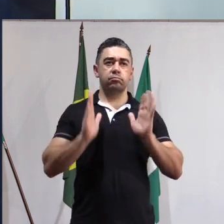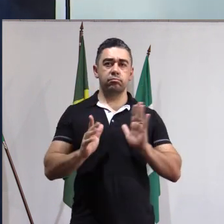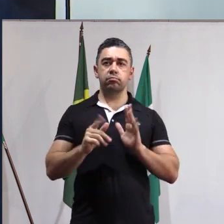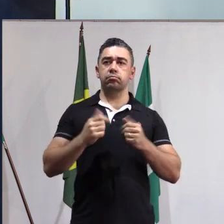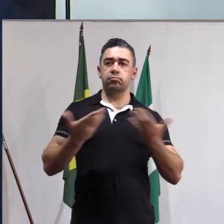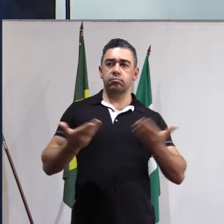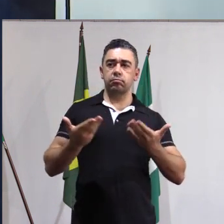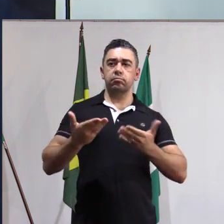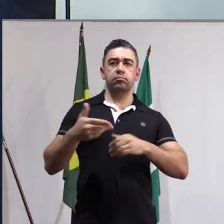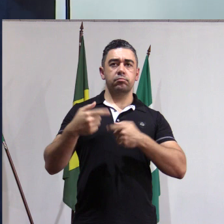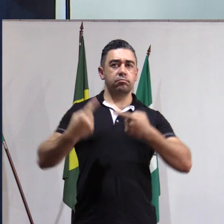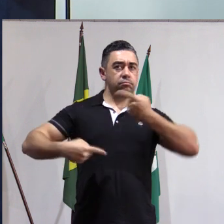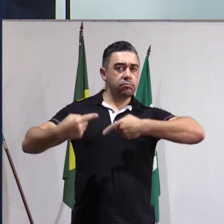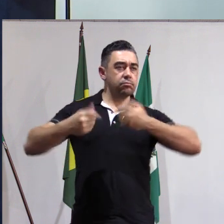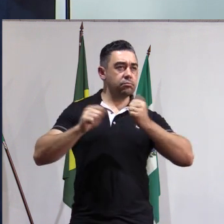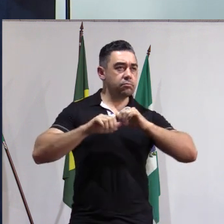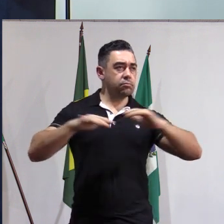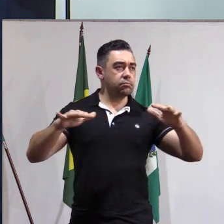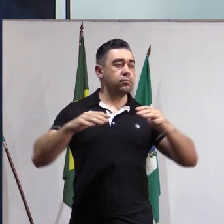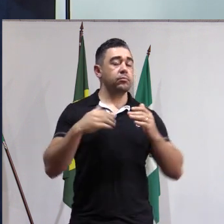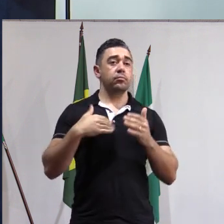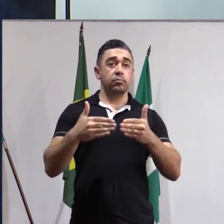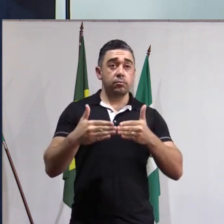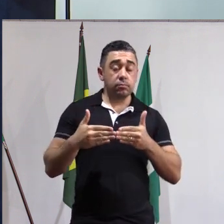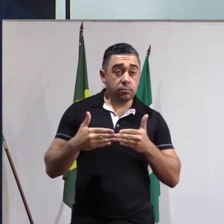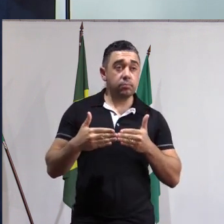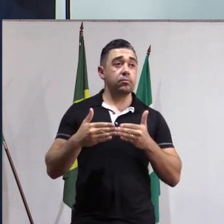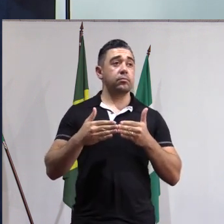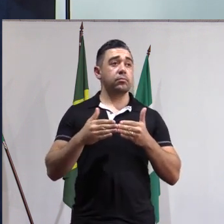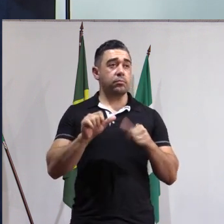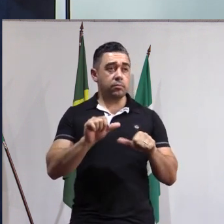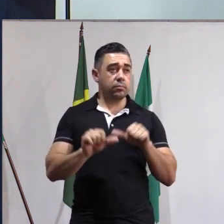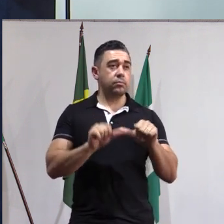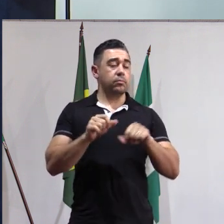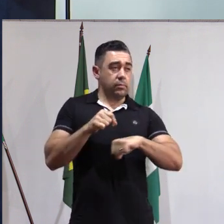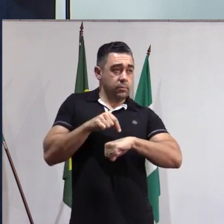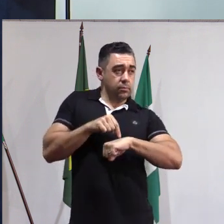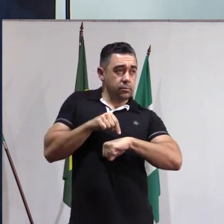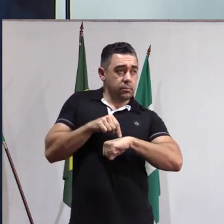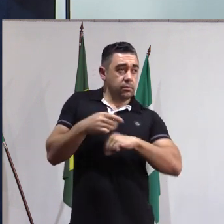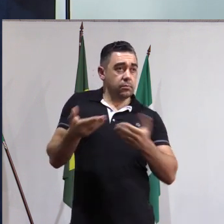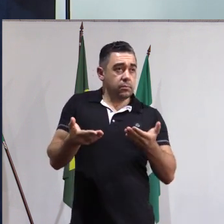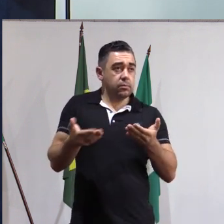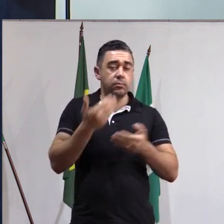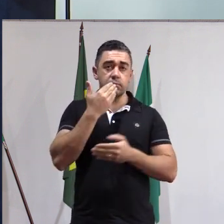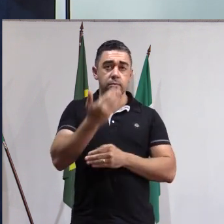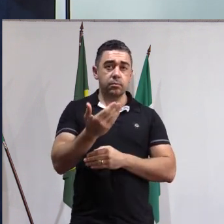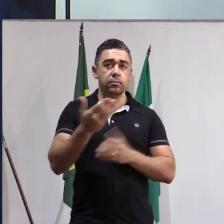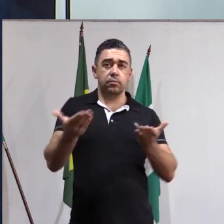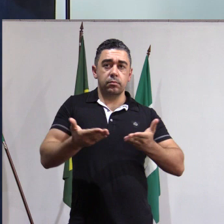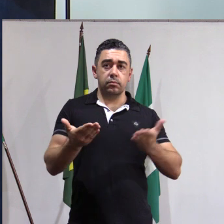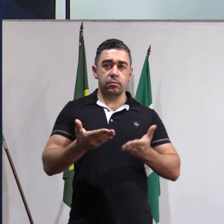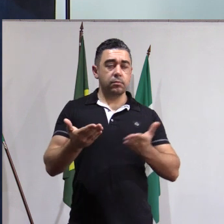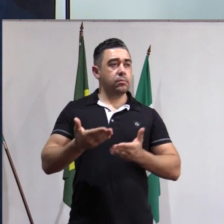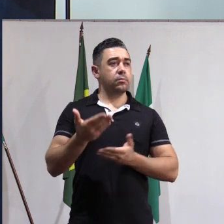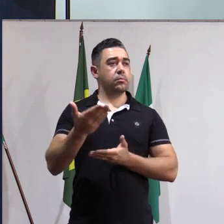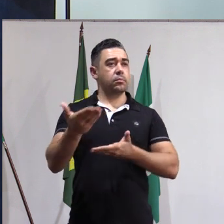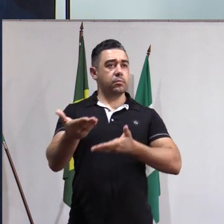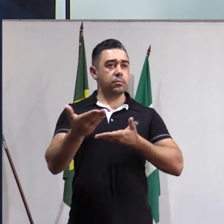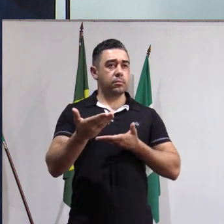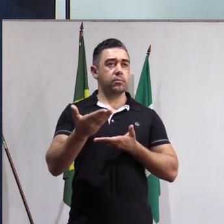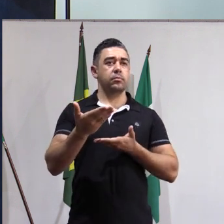discussão pública. E eu peço licença para fazer uma pequena alteração de ordem a pedido. E eu queria passar a palavra